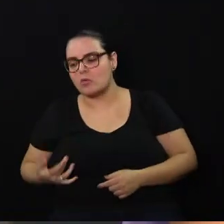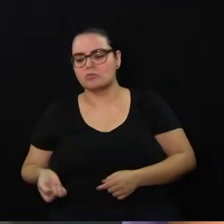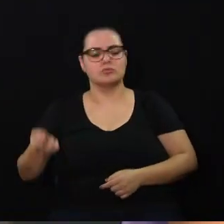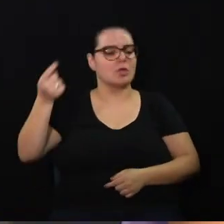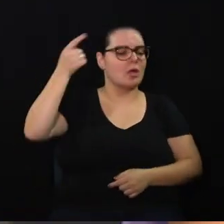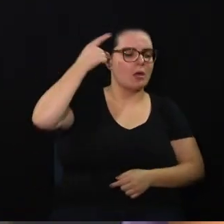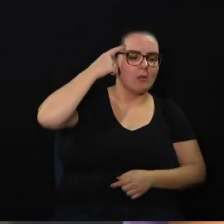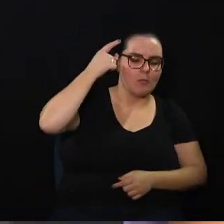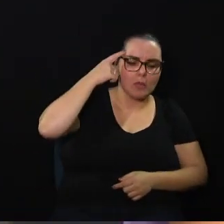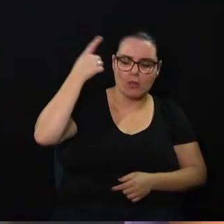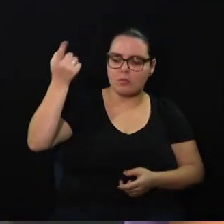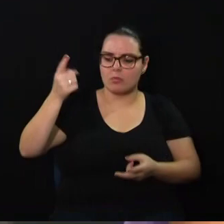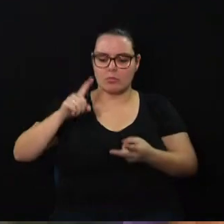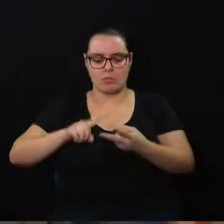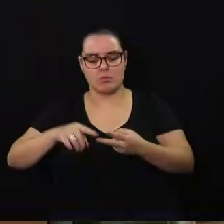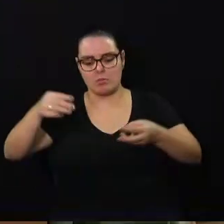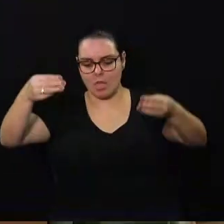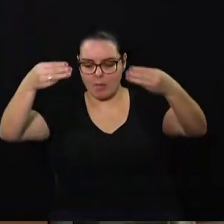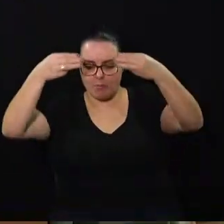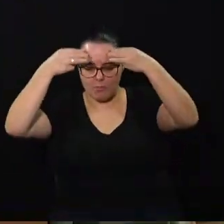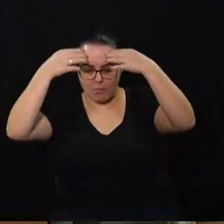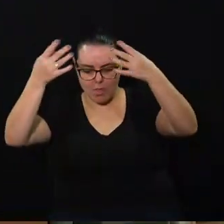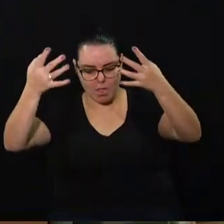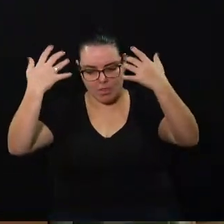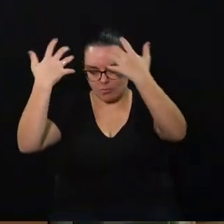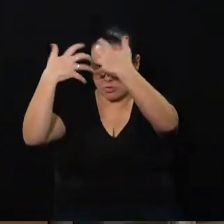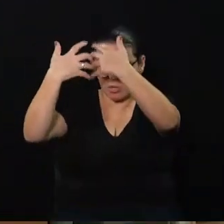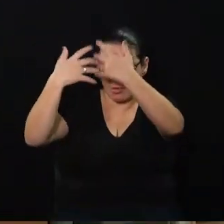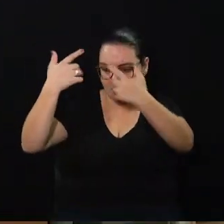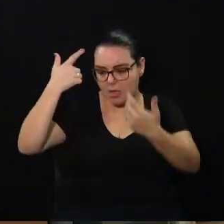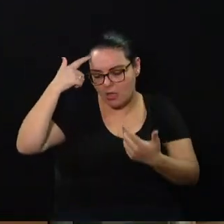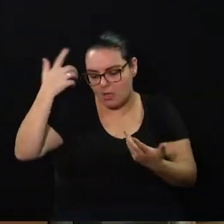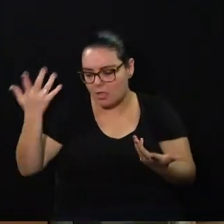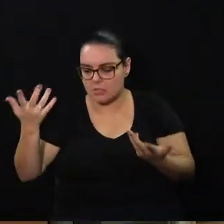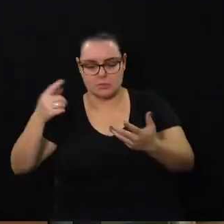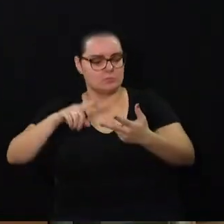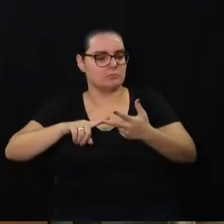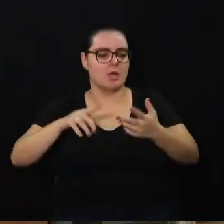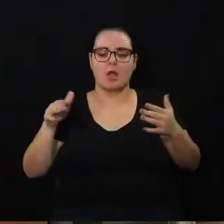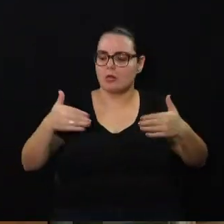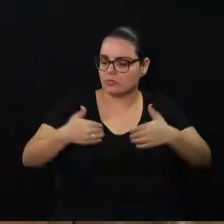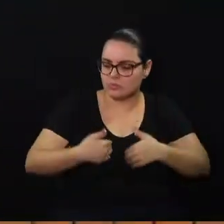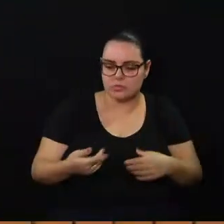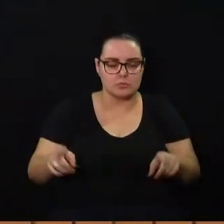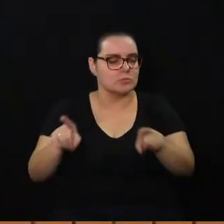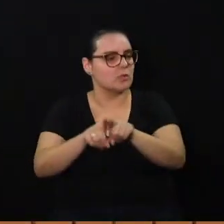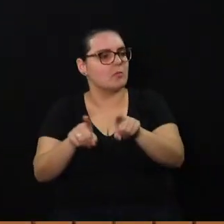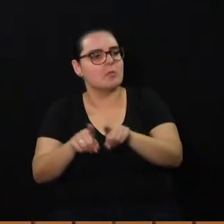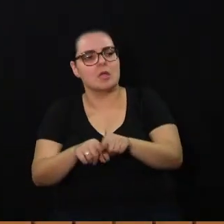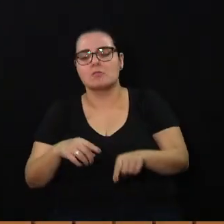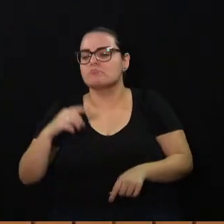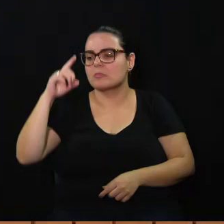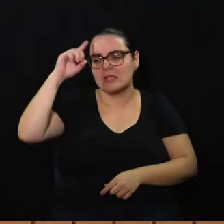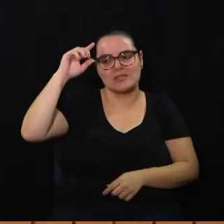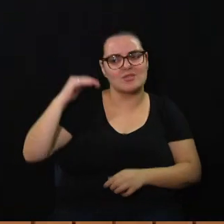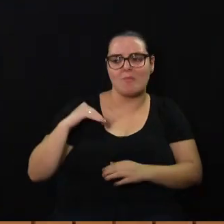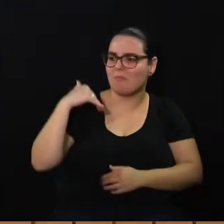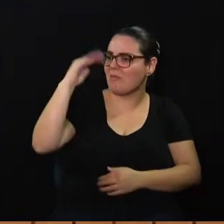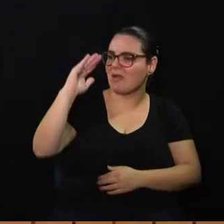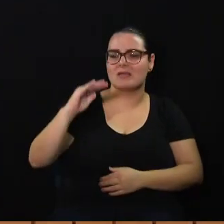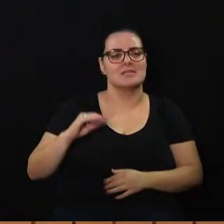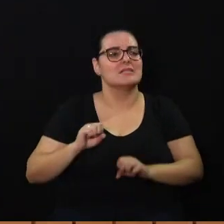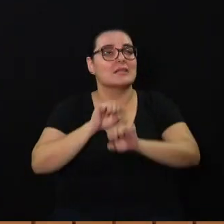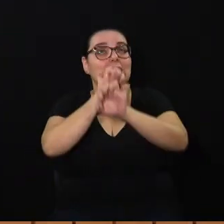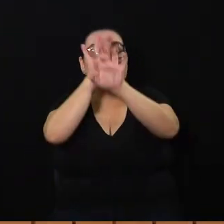desenvolvimento né e sem dúvida nenhuma a gente tem cada vez mais clareza da importância